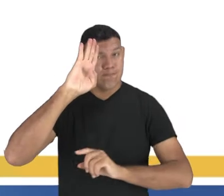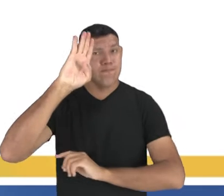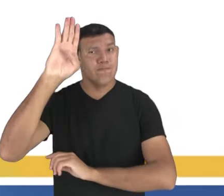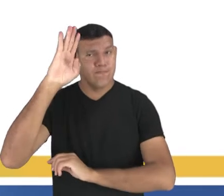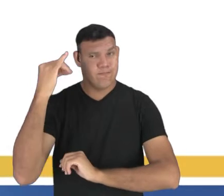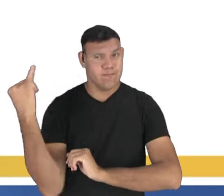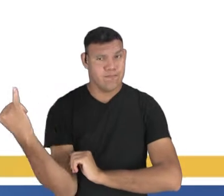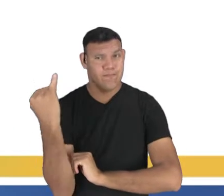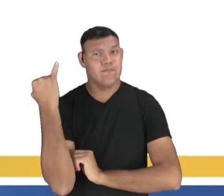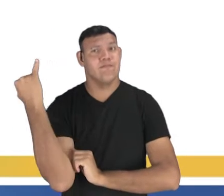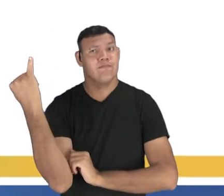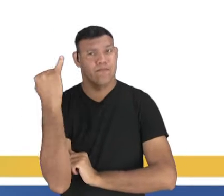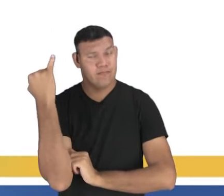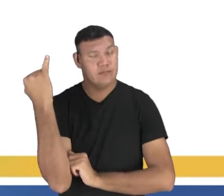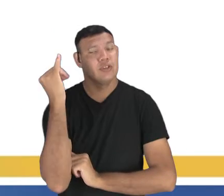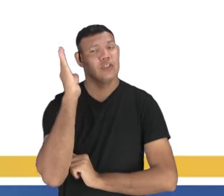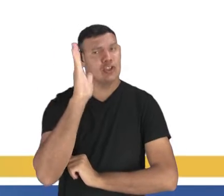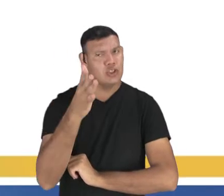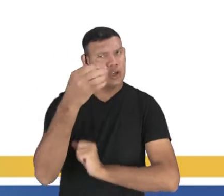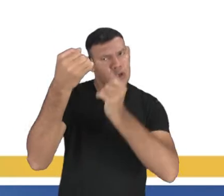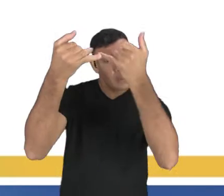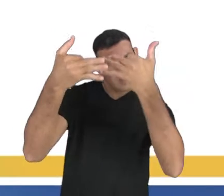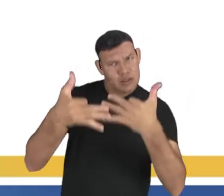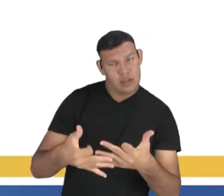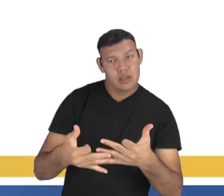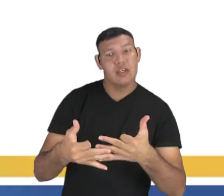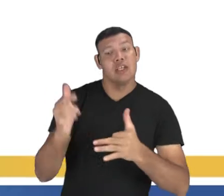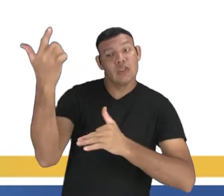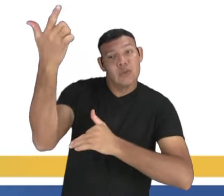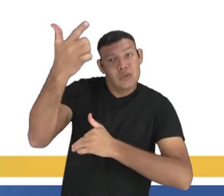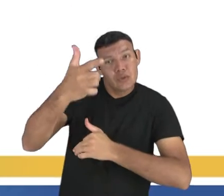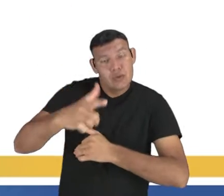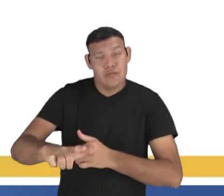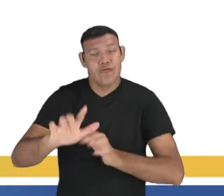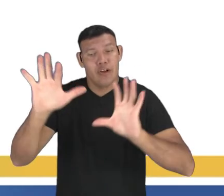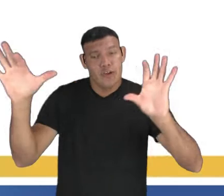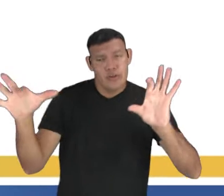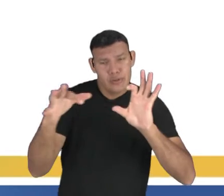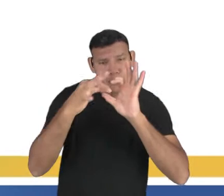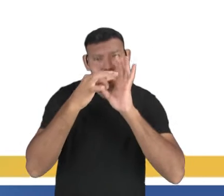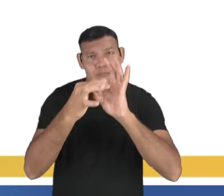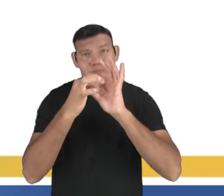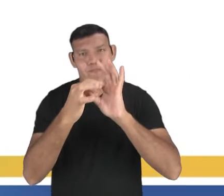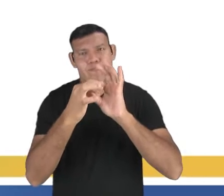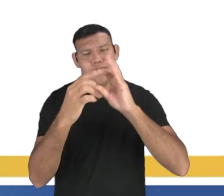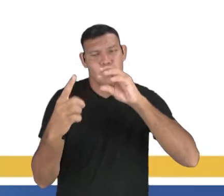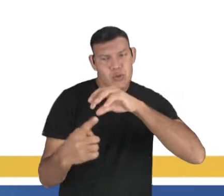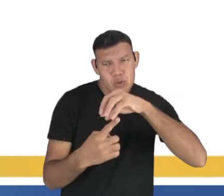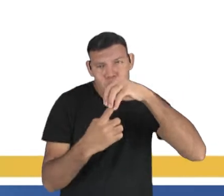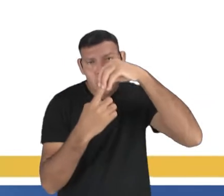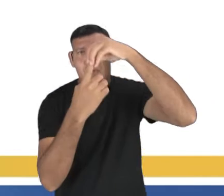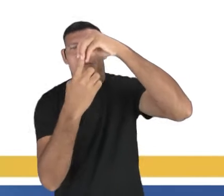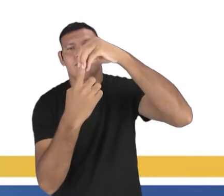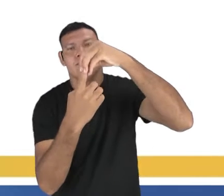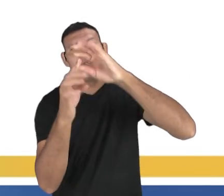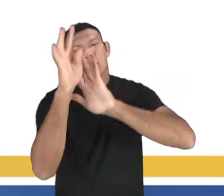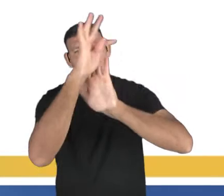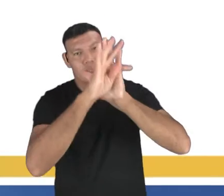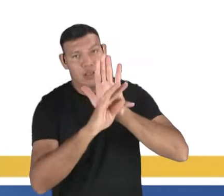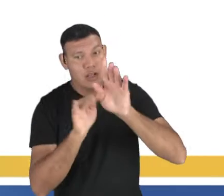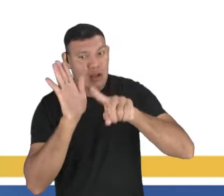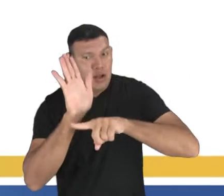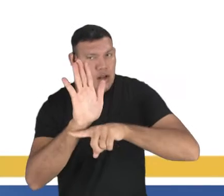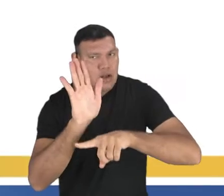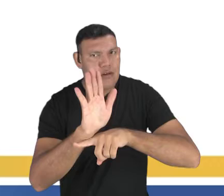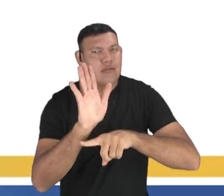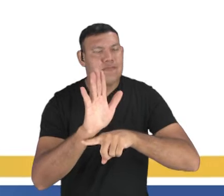como eu disse há pouco, repetindo, para a unidade textual, porque eles